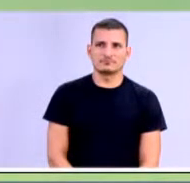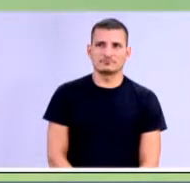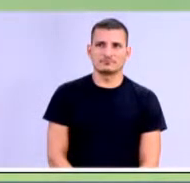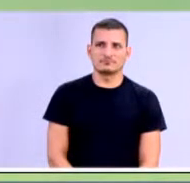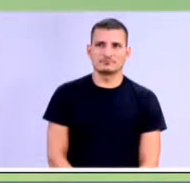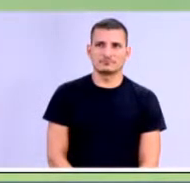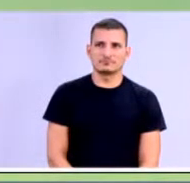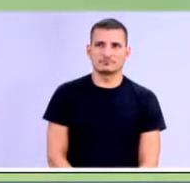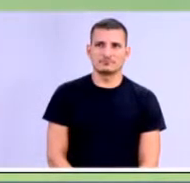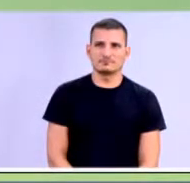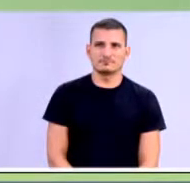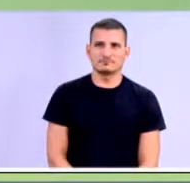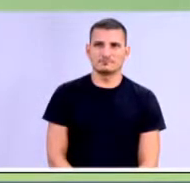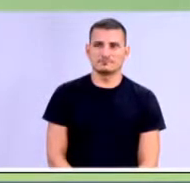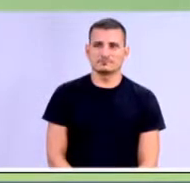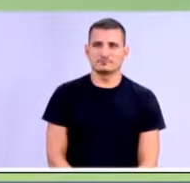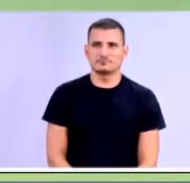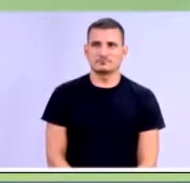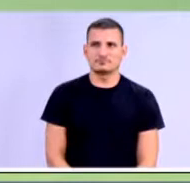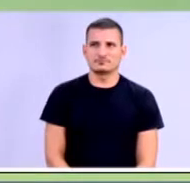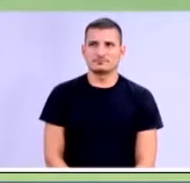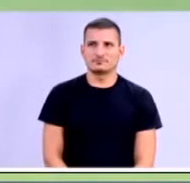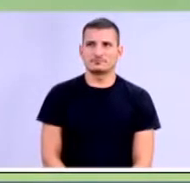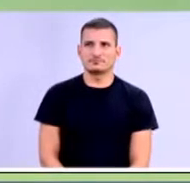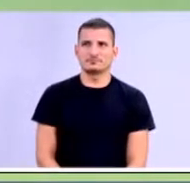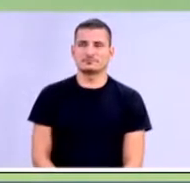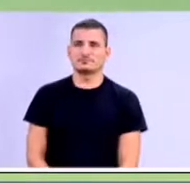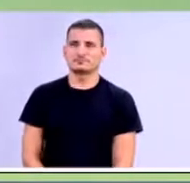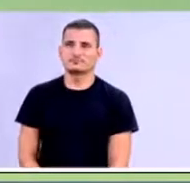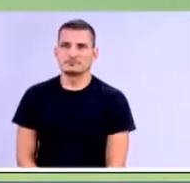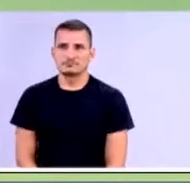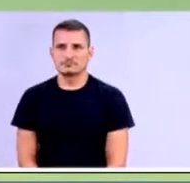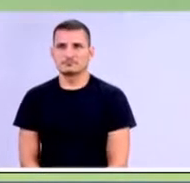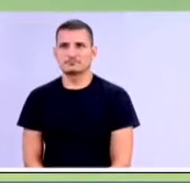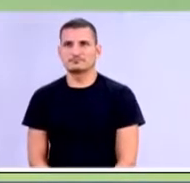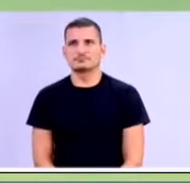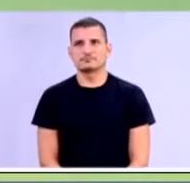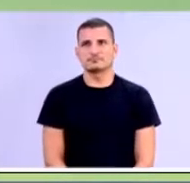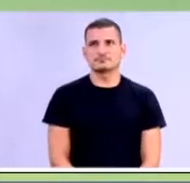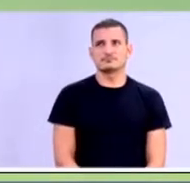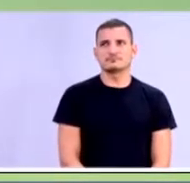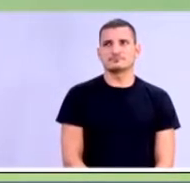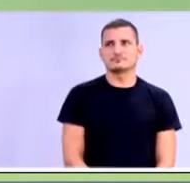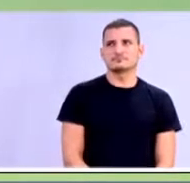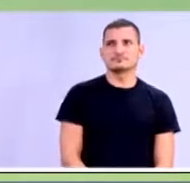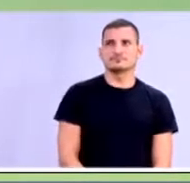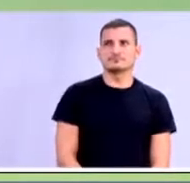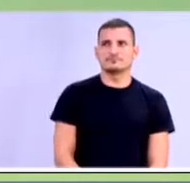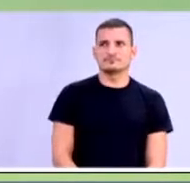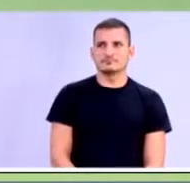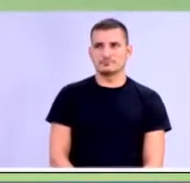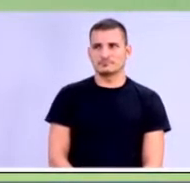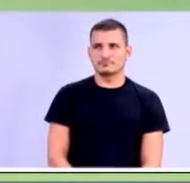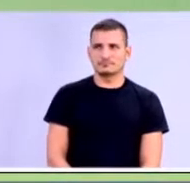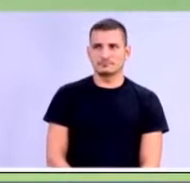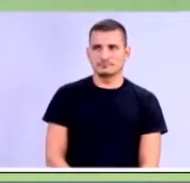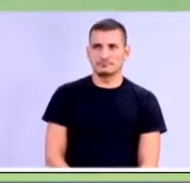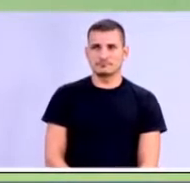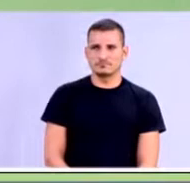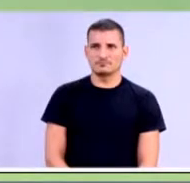é correto escrever, ou seja, realizar posts ou envio